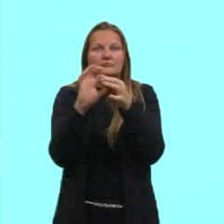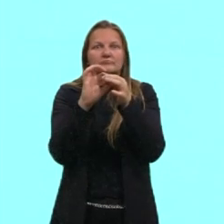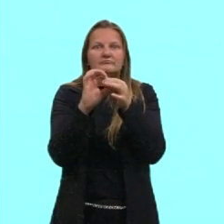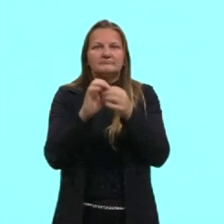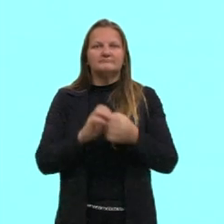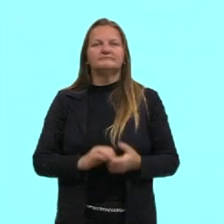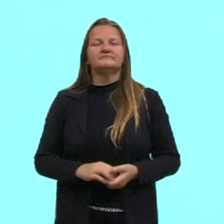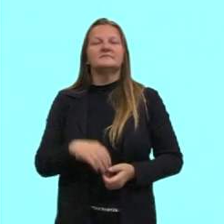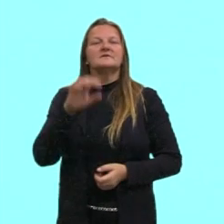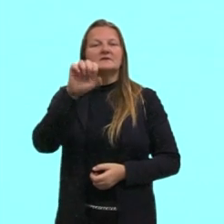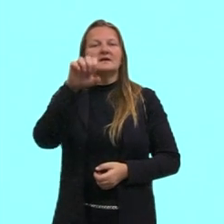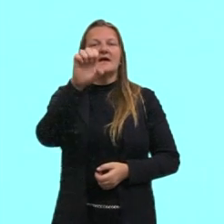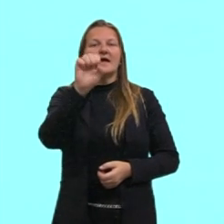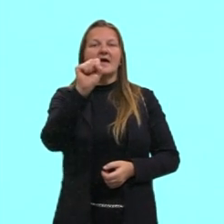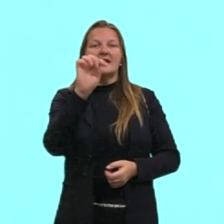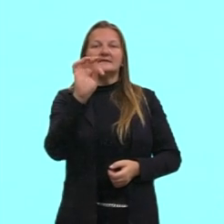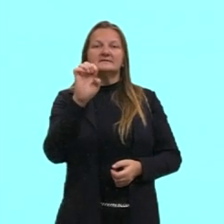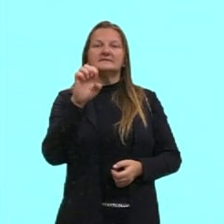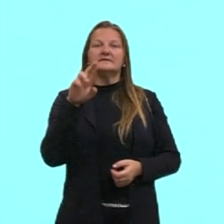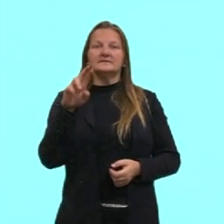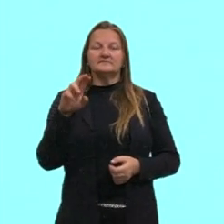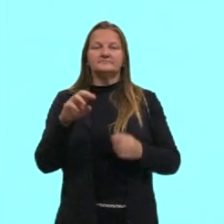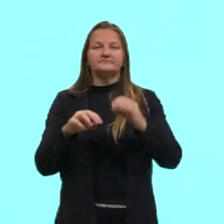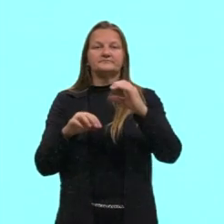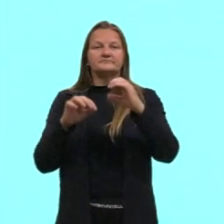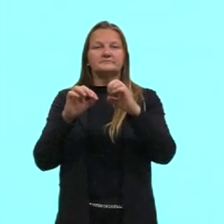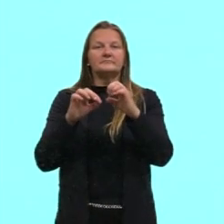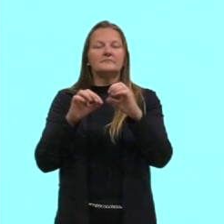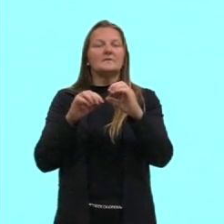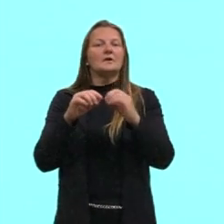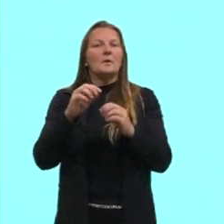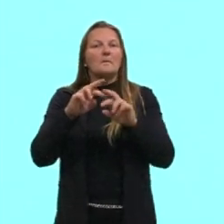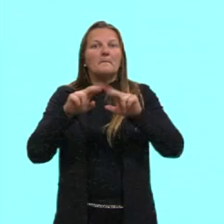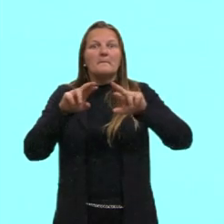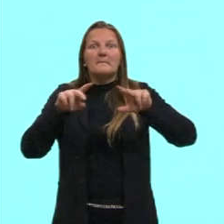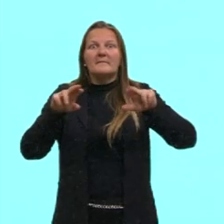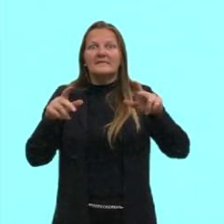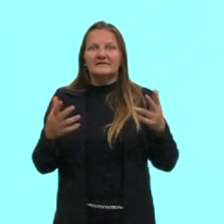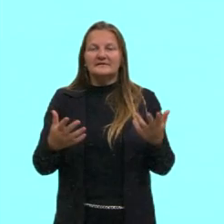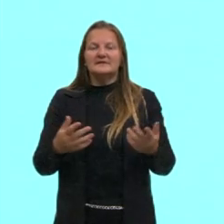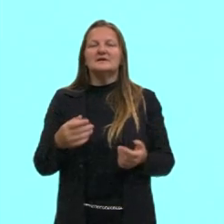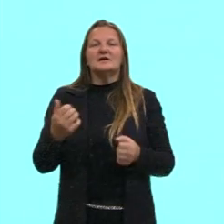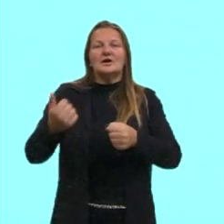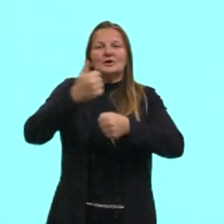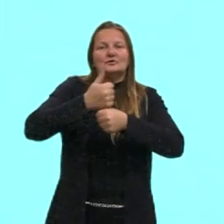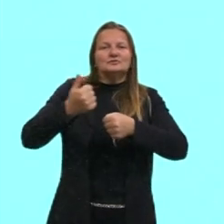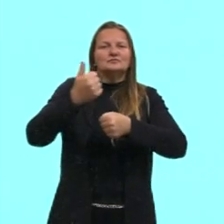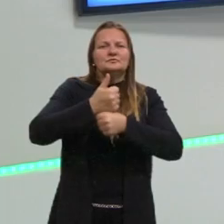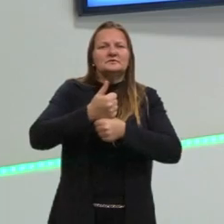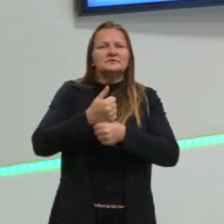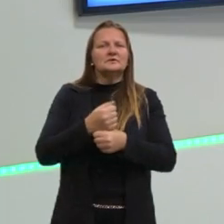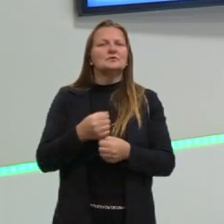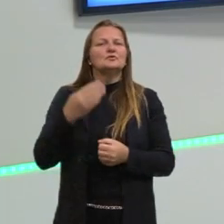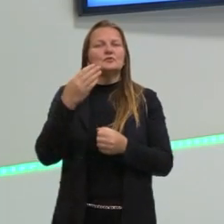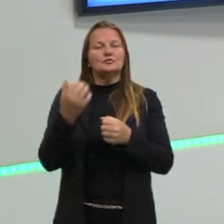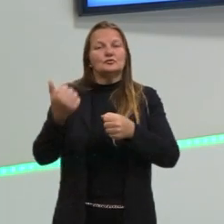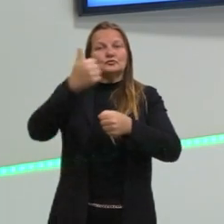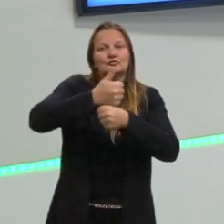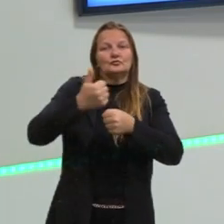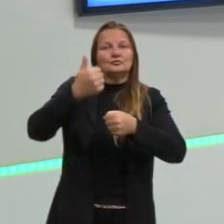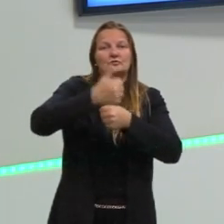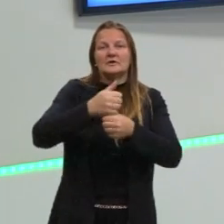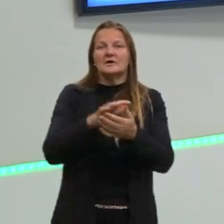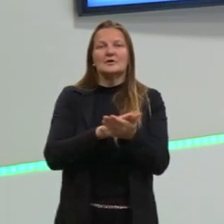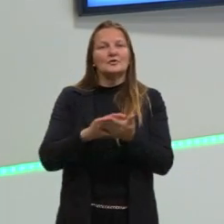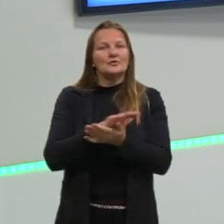um éter né a gente viu através do biodiesel e tudo mais a substituição é uma substituição não